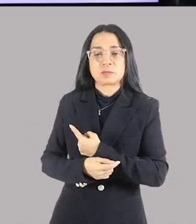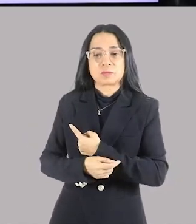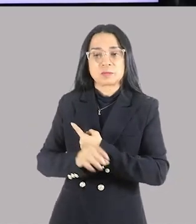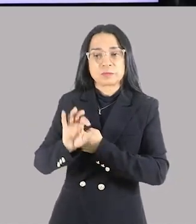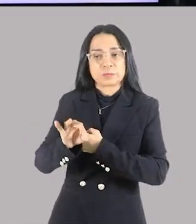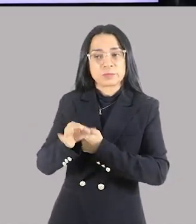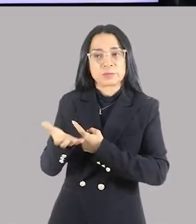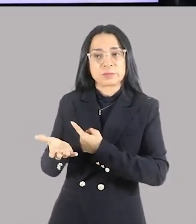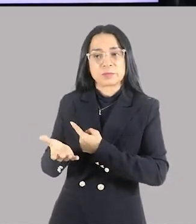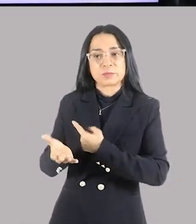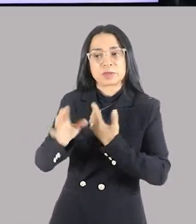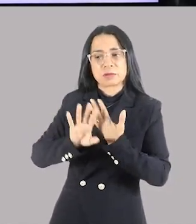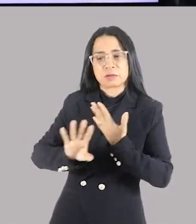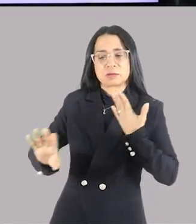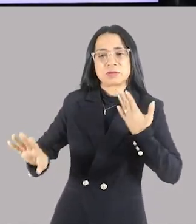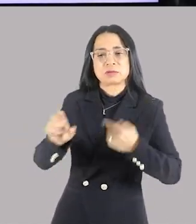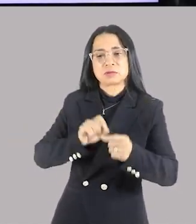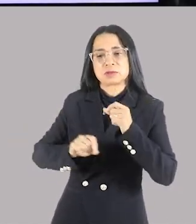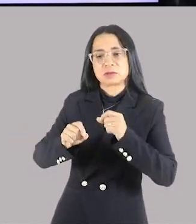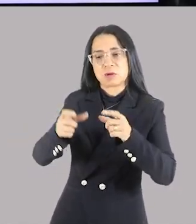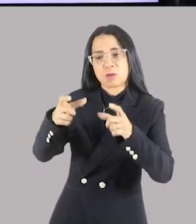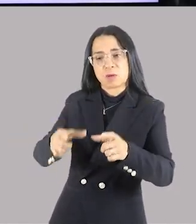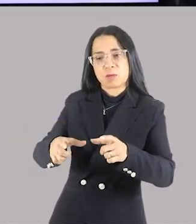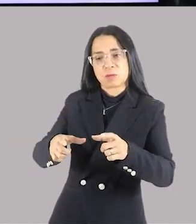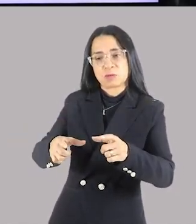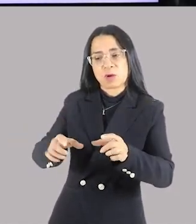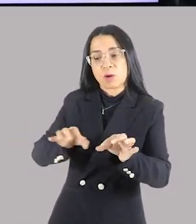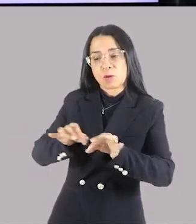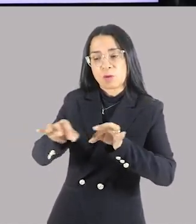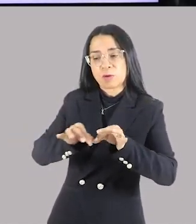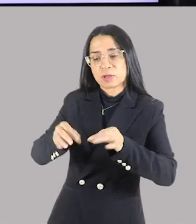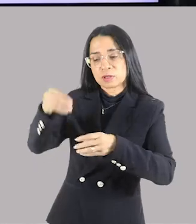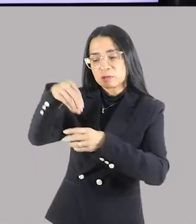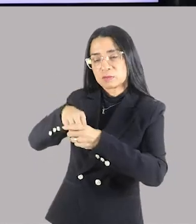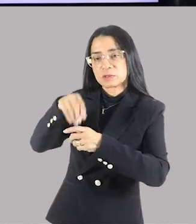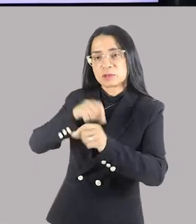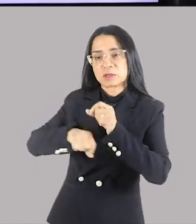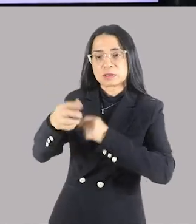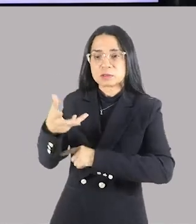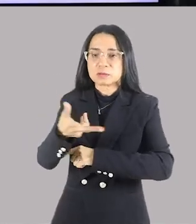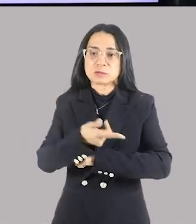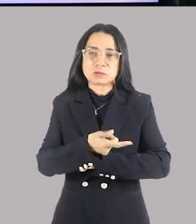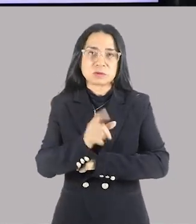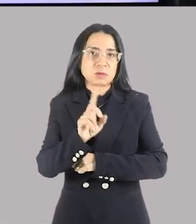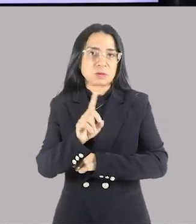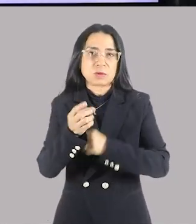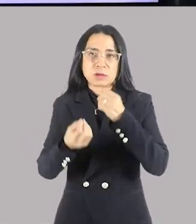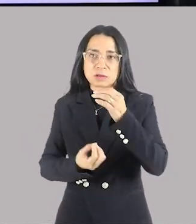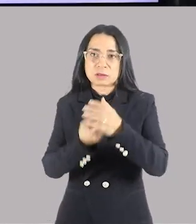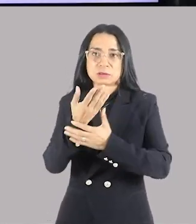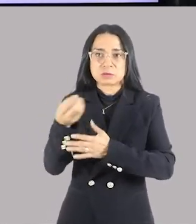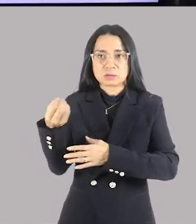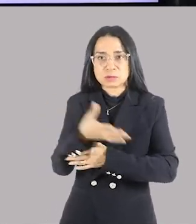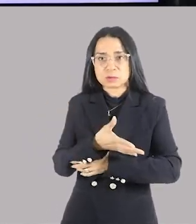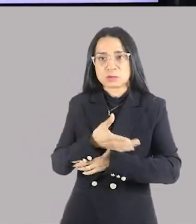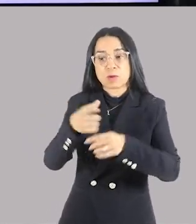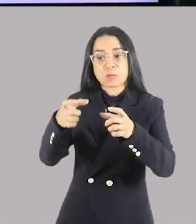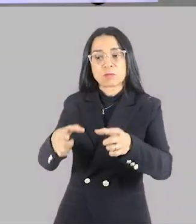perfeito? Desconcentração, órgãos, divisão interna de competências, não é a criação de nova pessoa